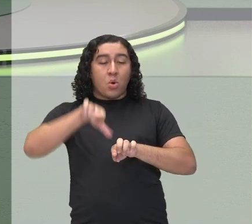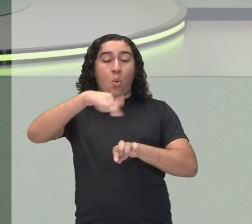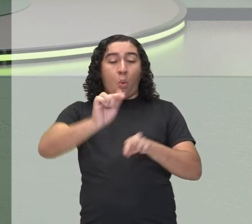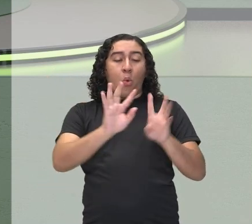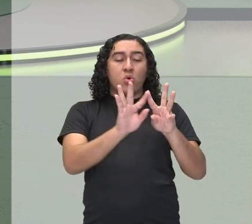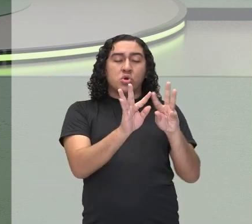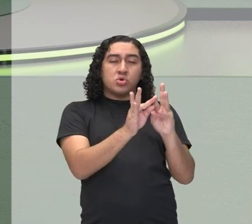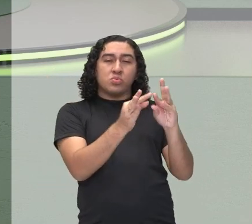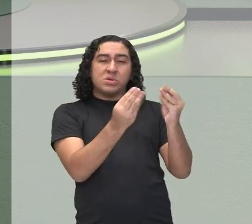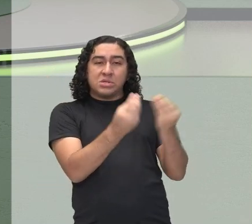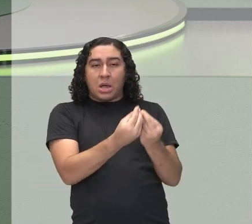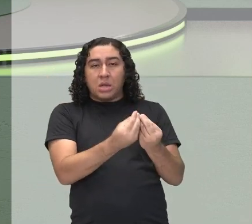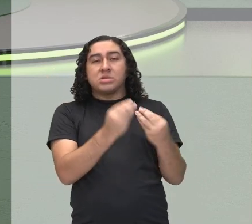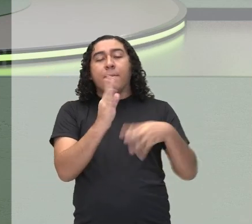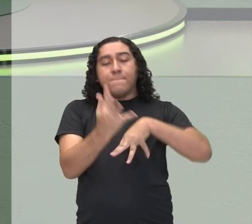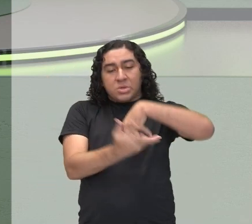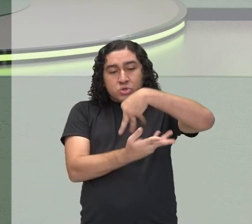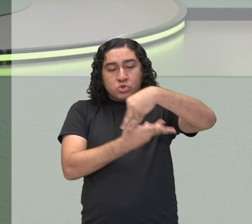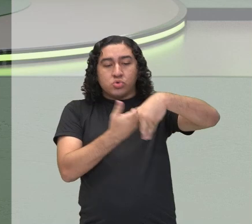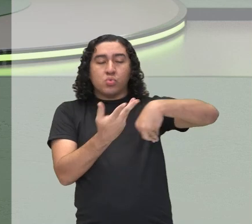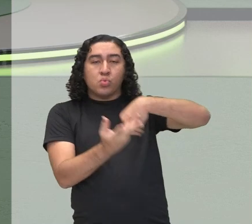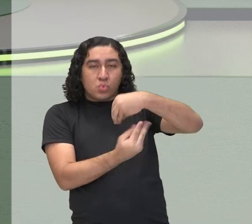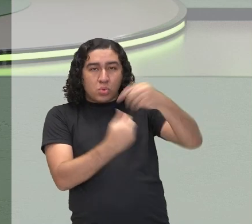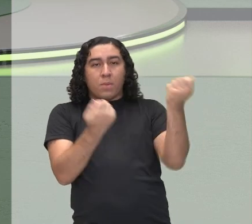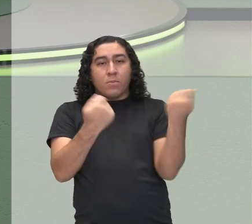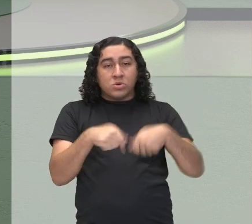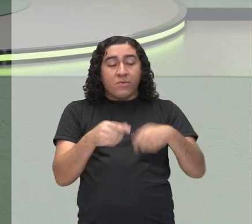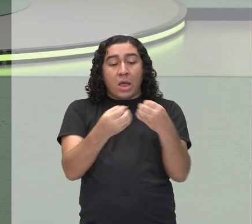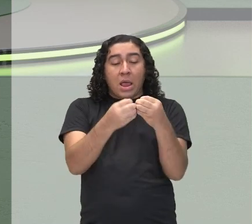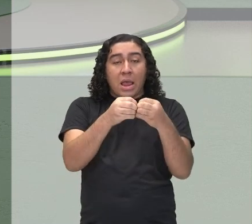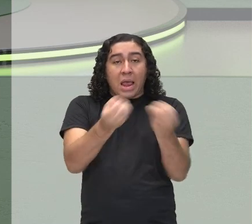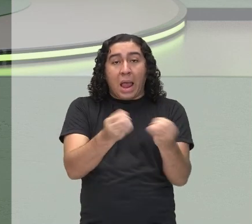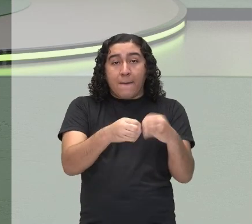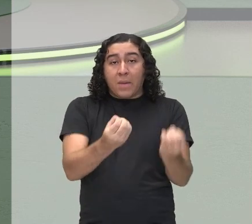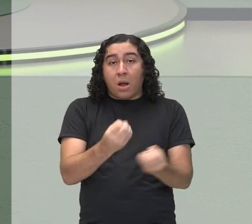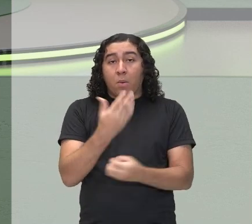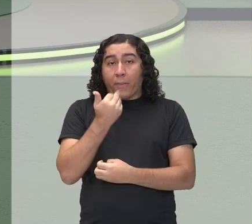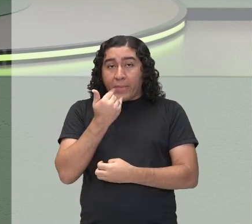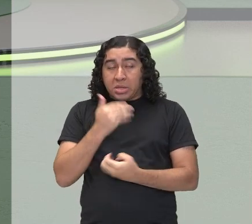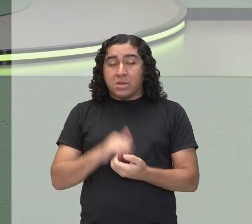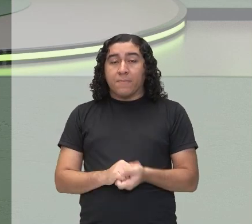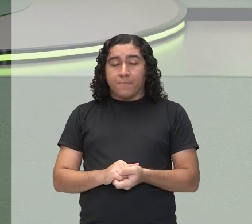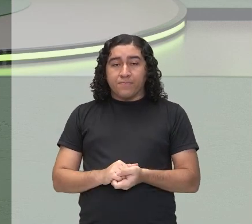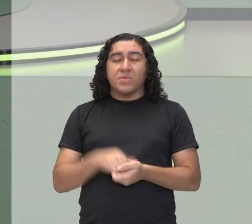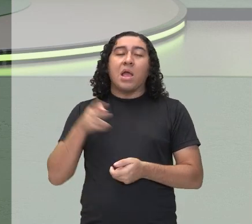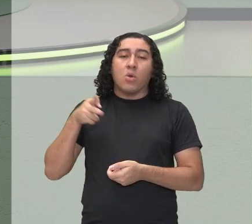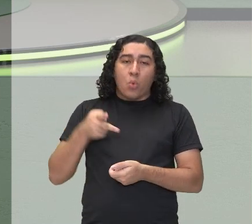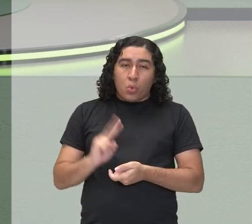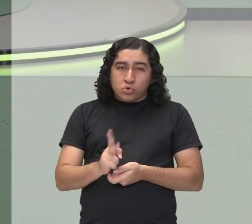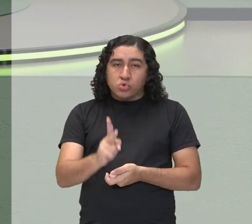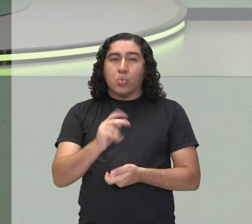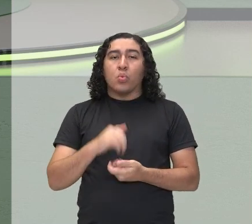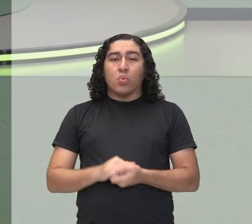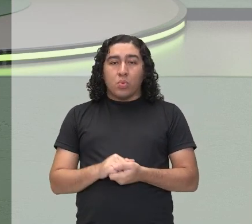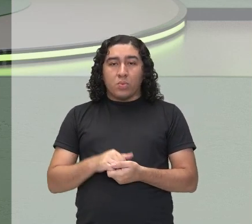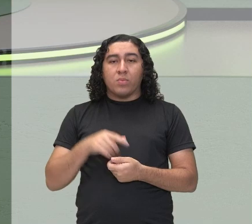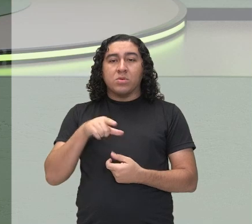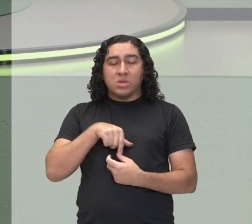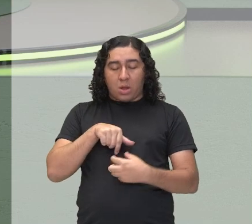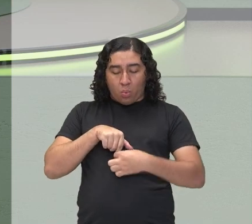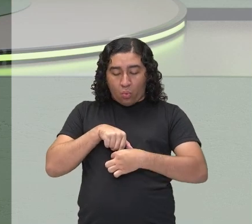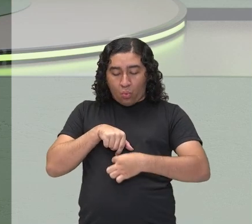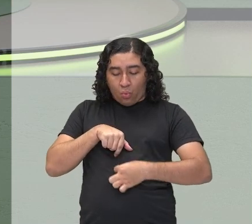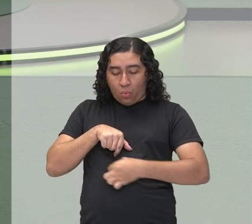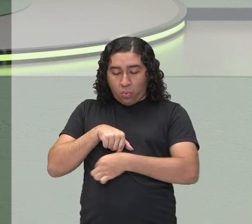da bile, para ajudar no processo de digestão. E aí ele continua o percurso, olha só, vai passar pelo jejum,